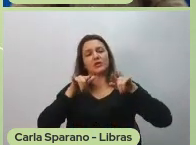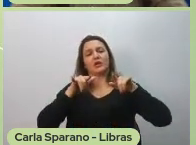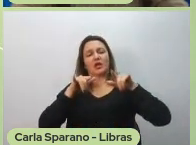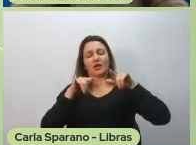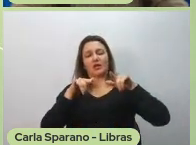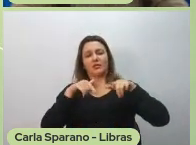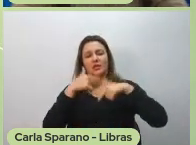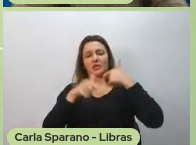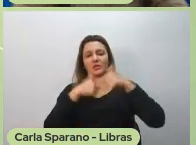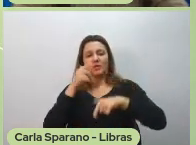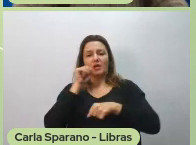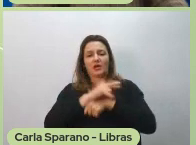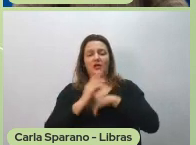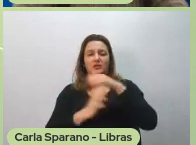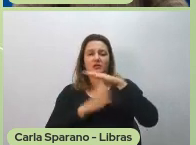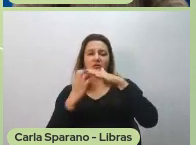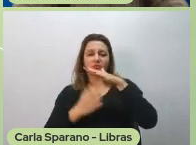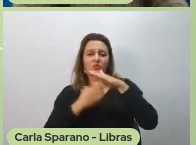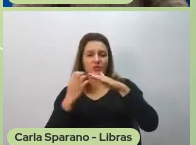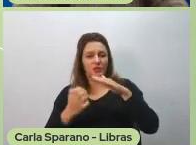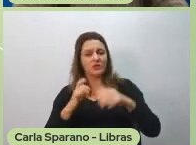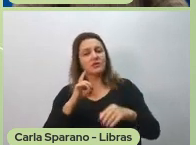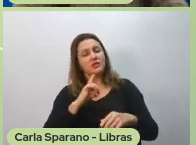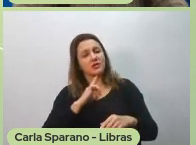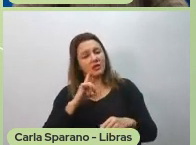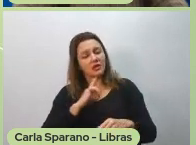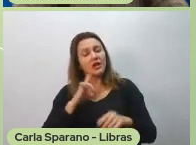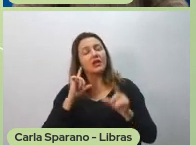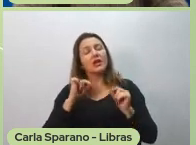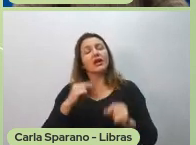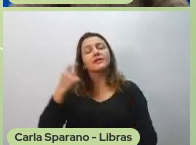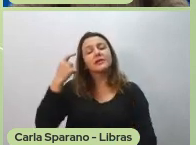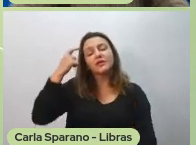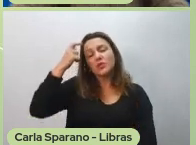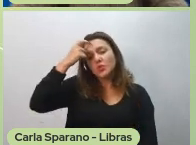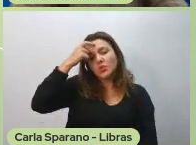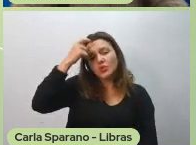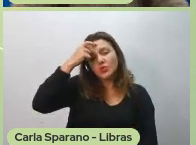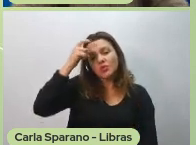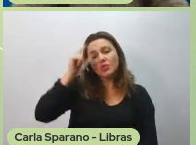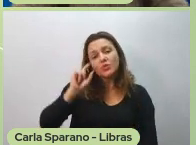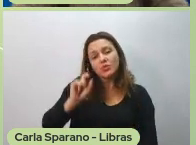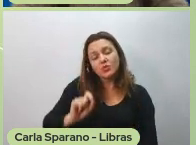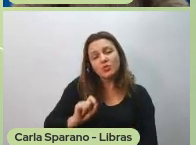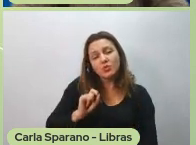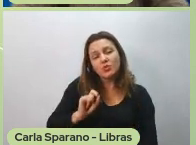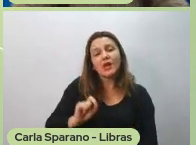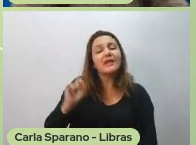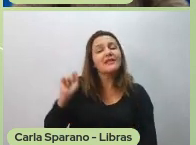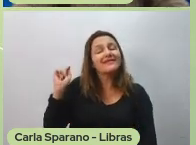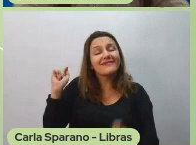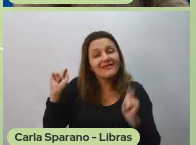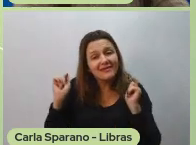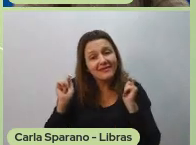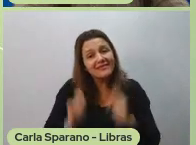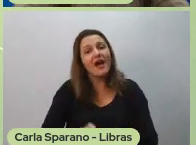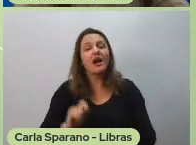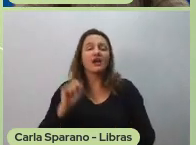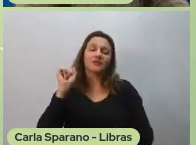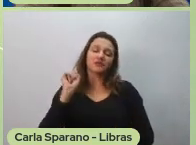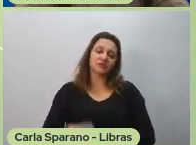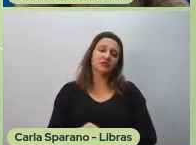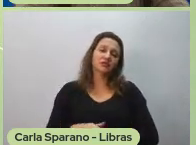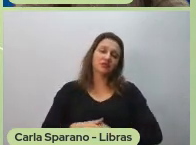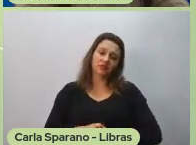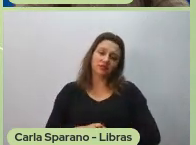empresas, elas pelo menos tenham em mente que é possível, que essa é uma possibilidade